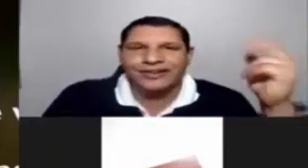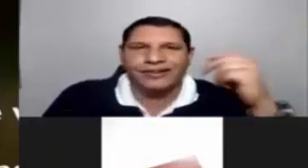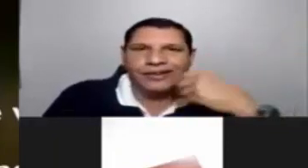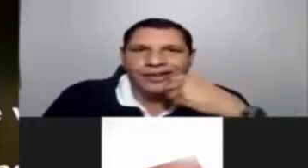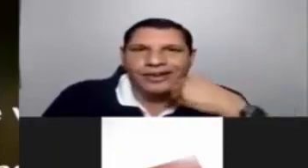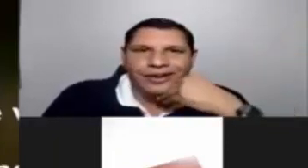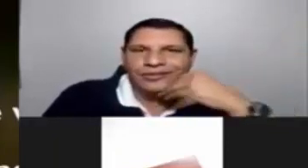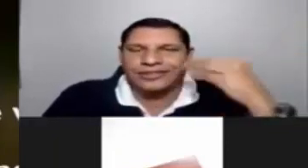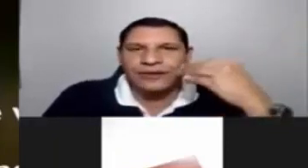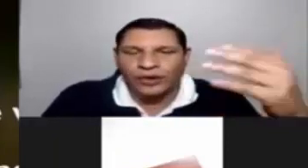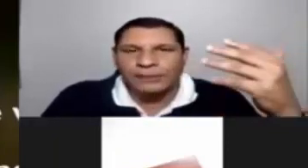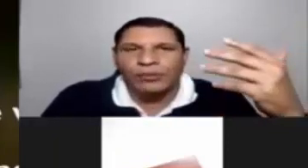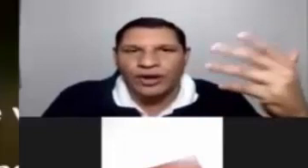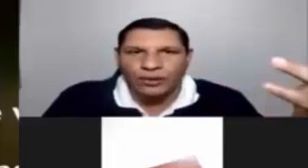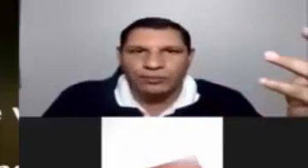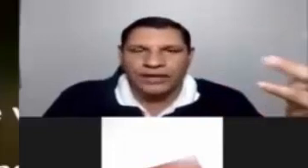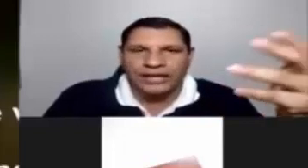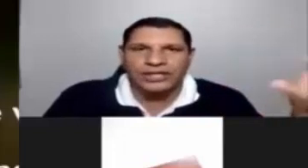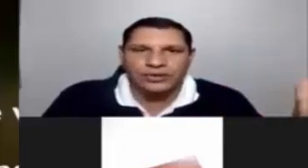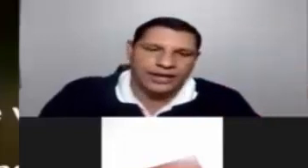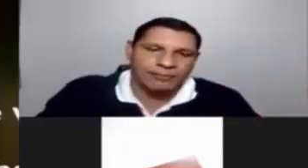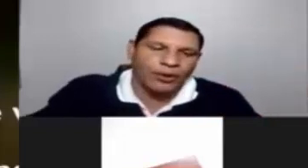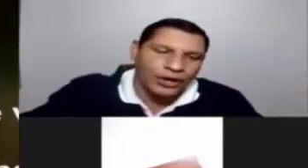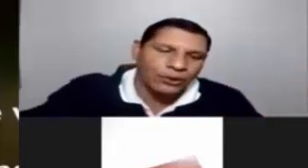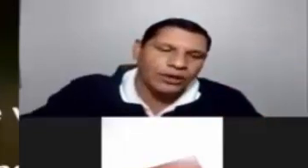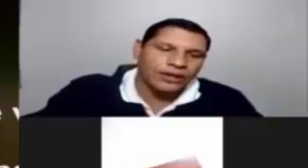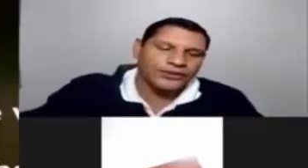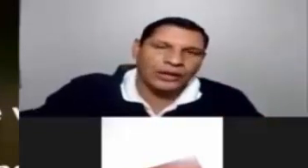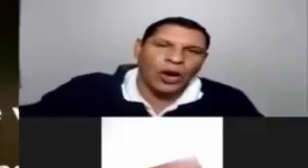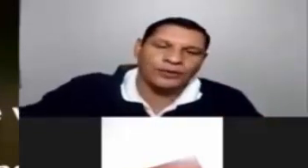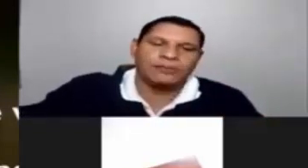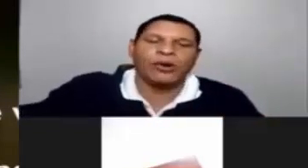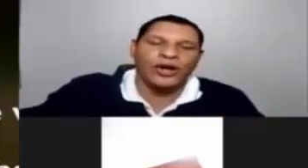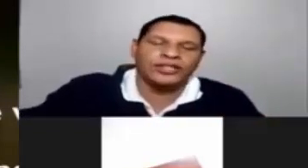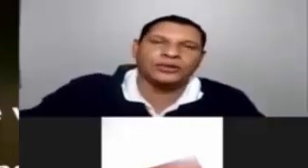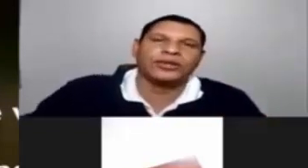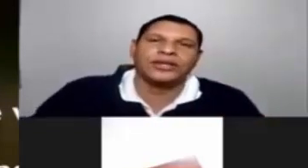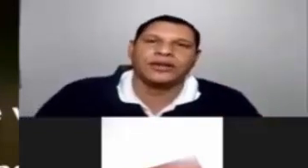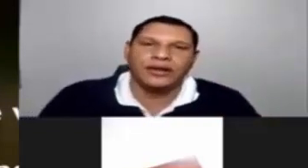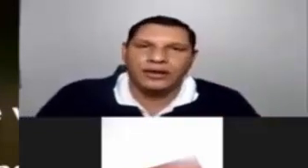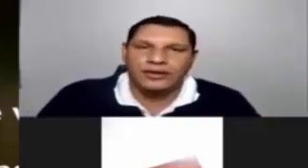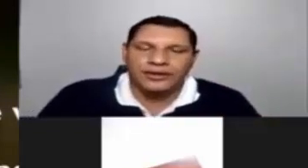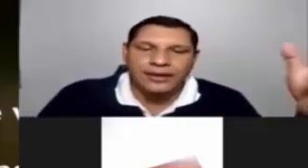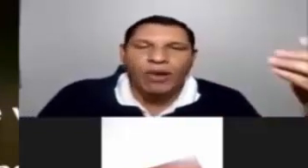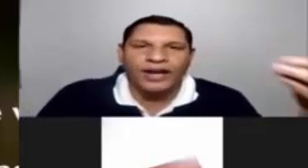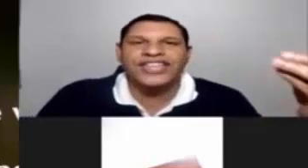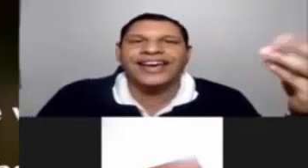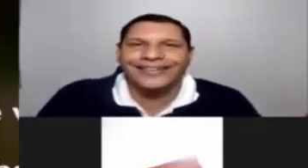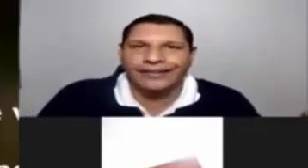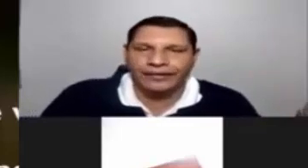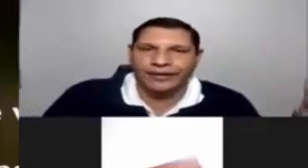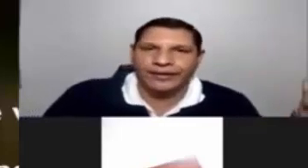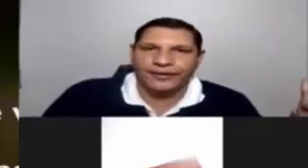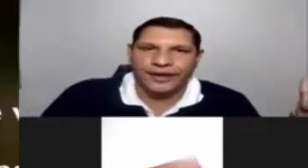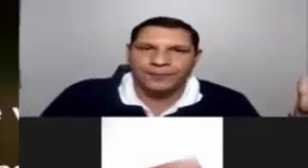de rir. Você já viu alguém morreu por causa de rir? O cara morreu. Está lá no óbito. Ele morreu de tanto rir. Ninguém morre de